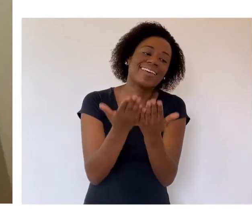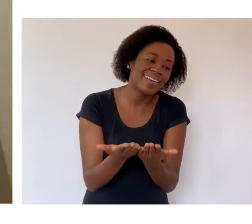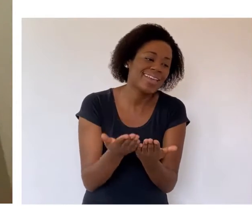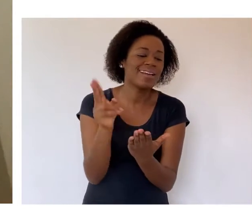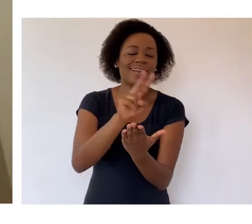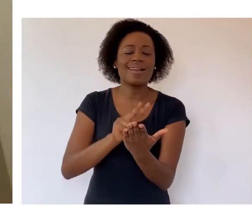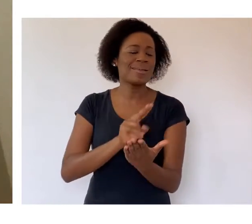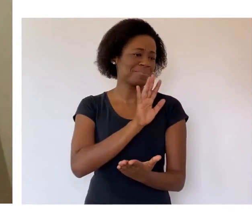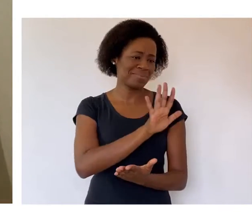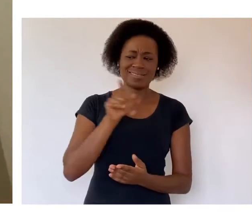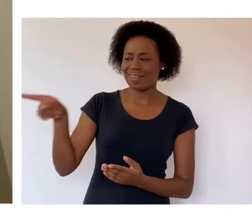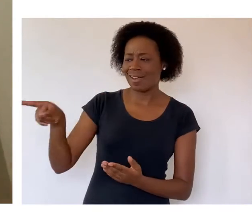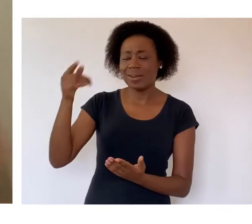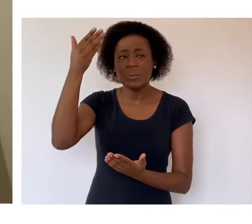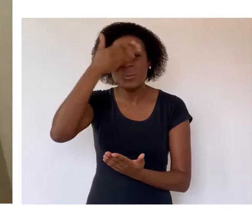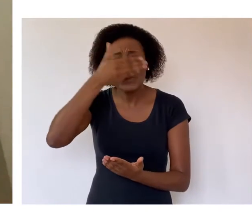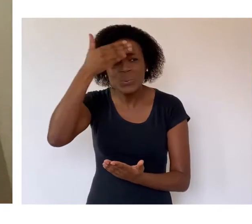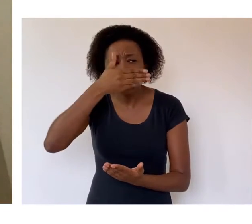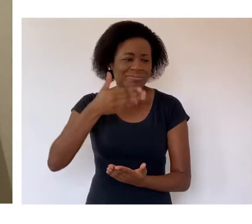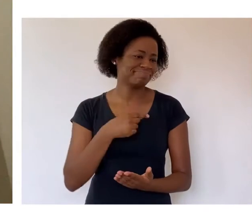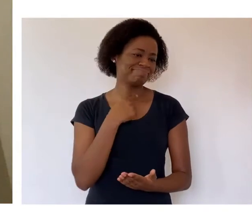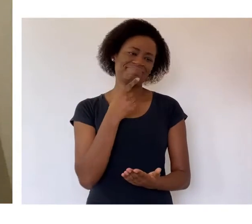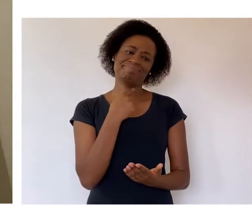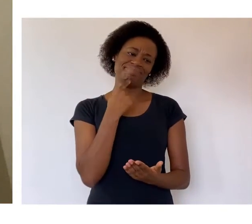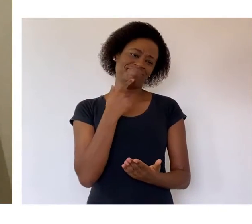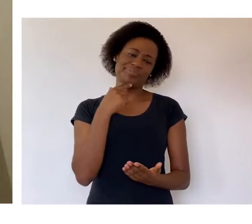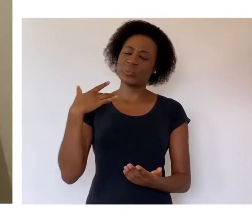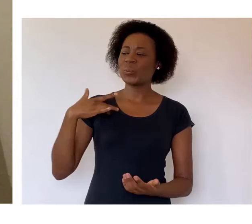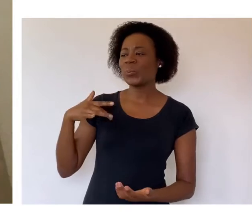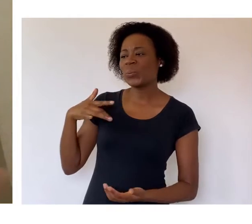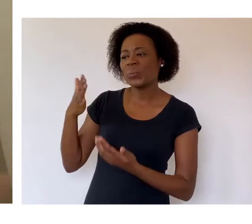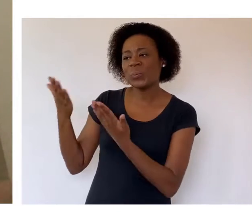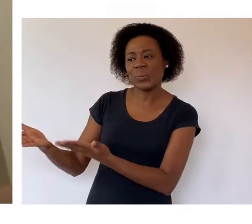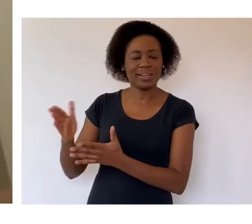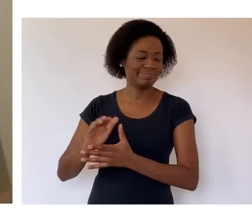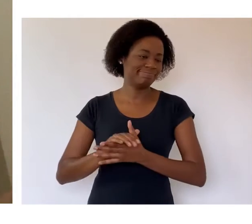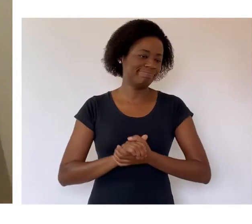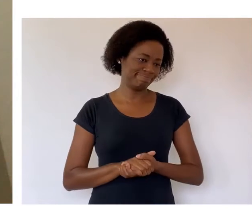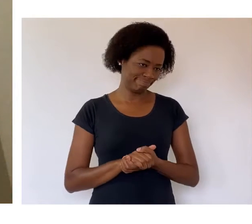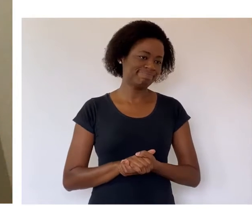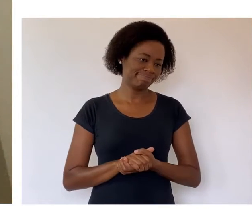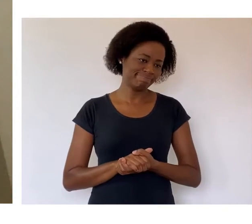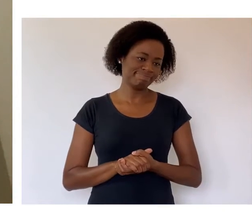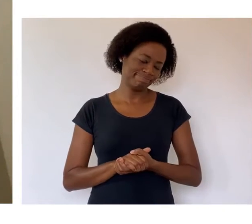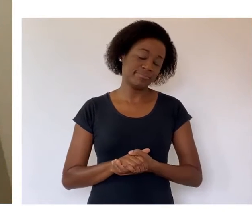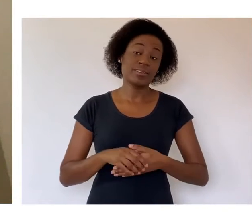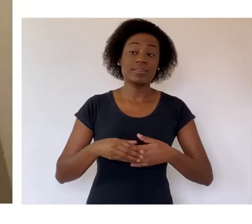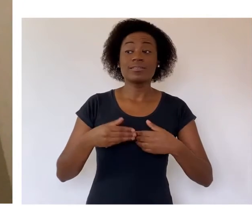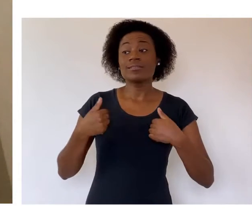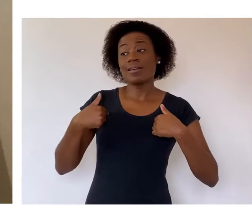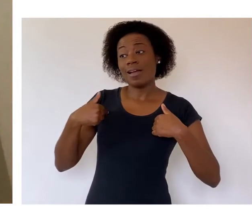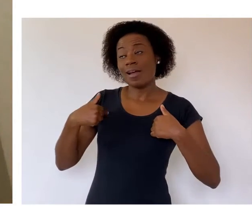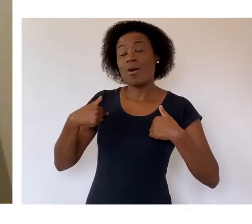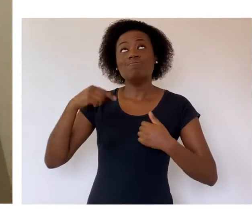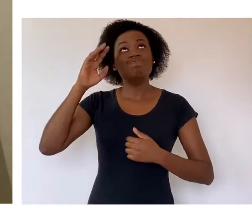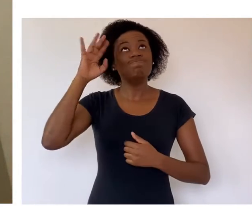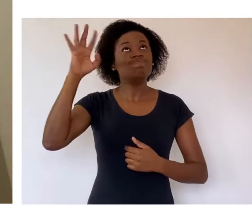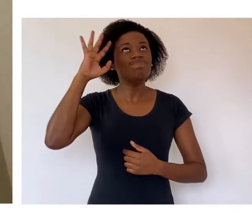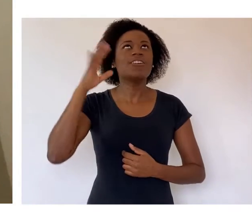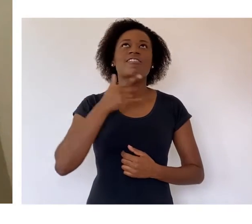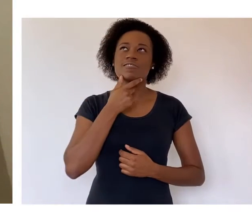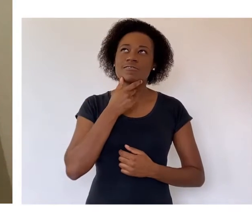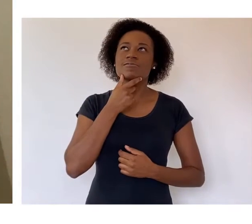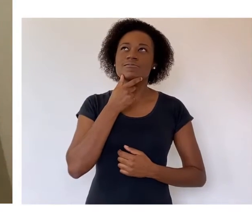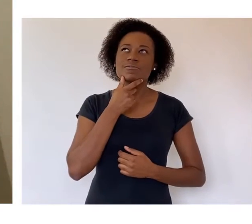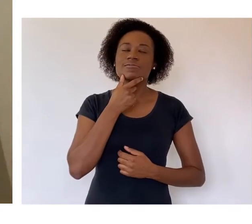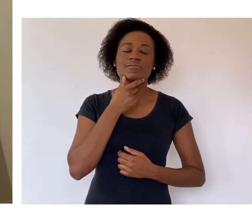que ela está praticamente sem enxergar nada, pobrezinha, e não consegue mais ler. Então, eu mandei para